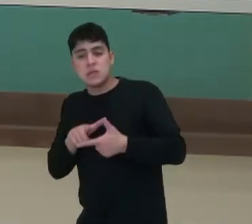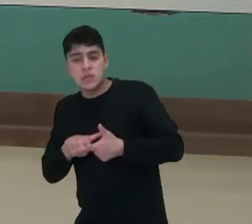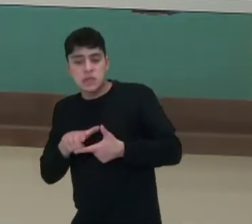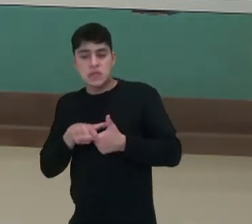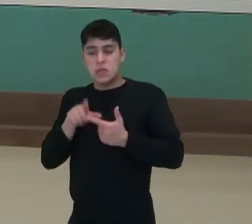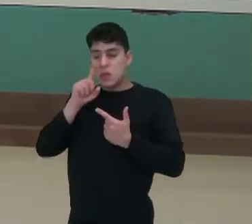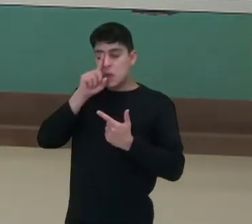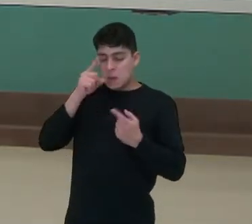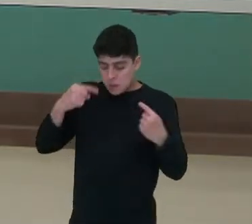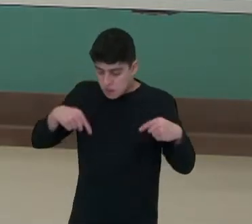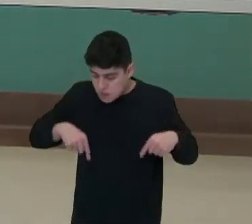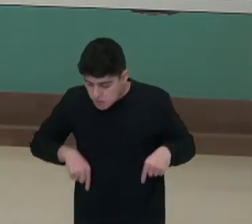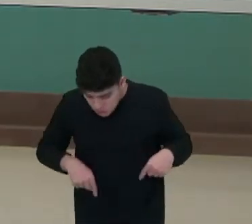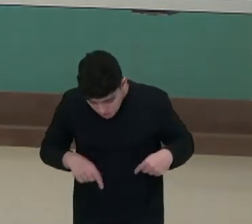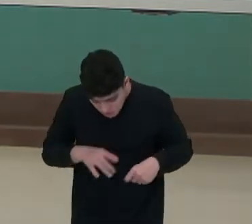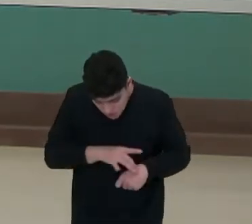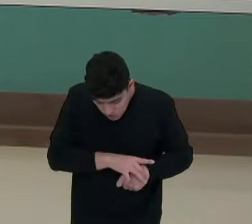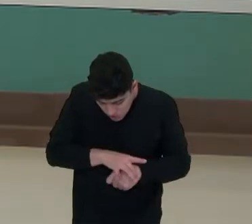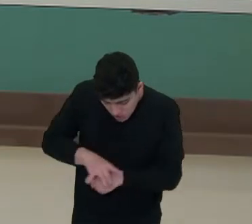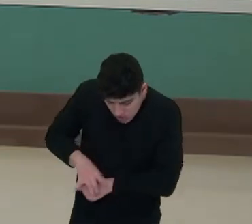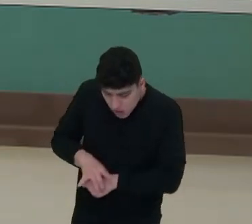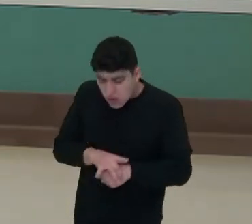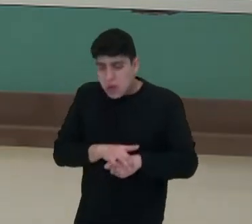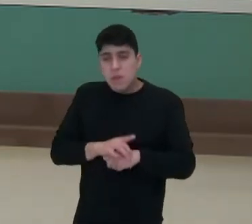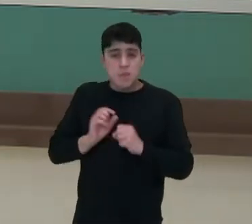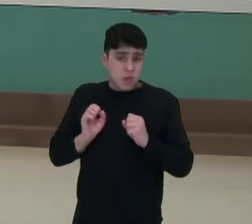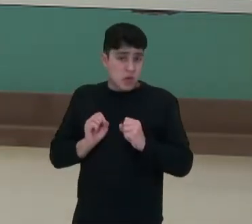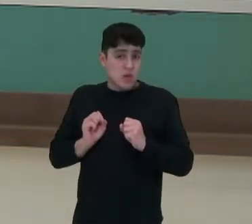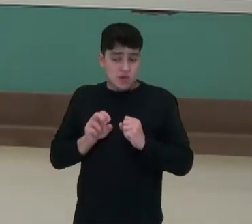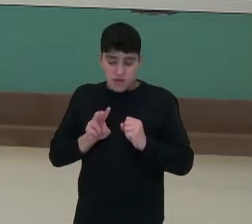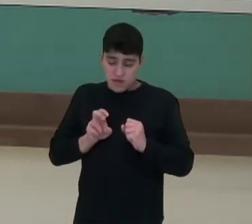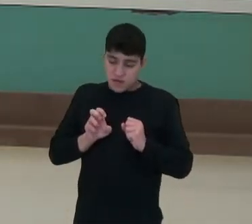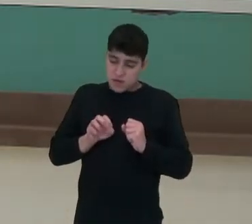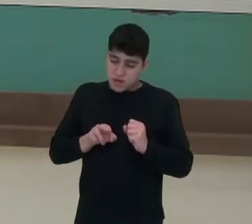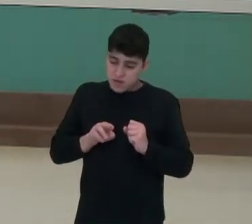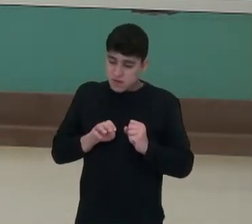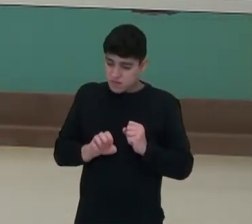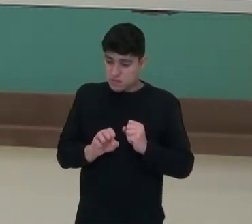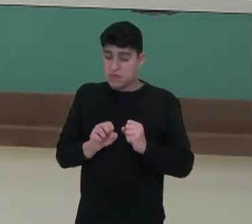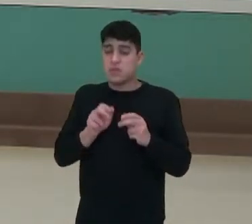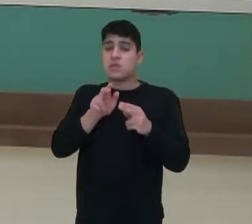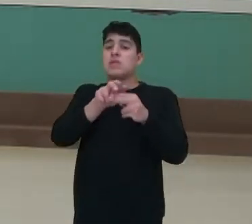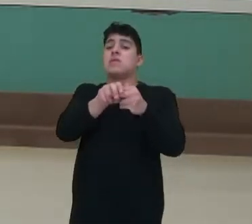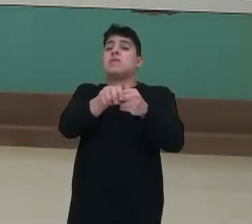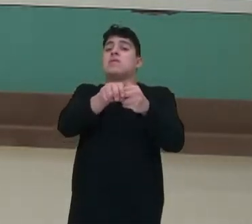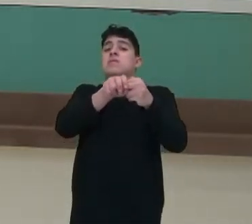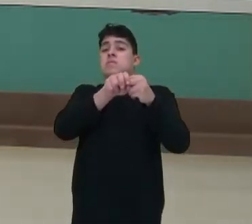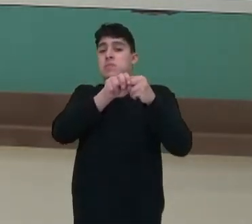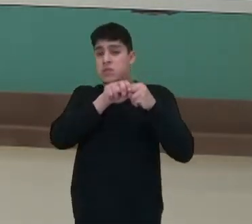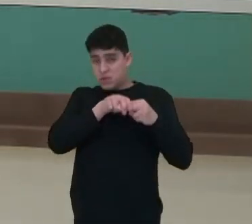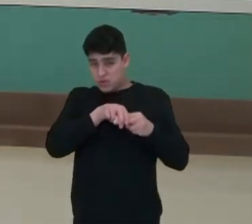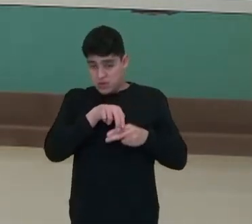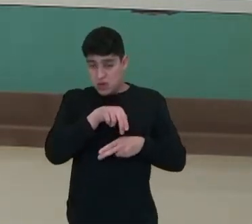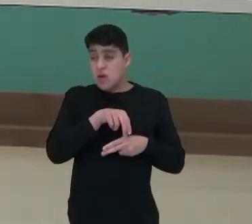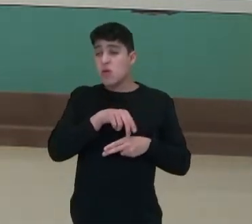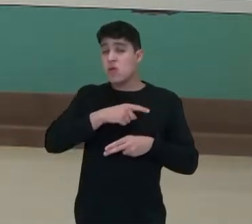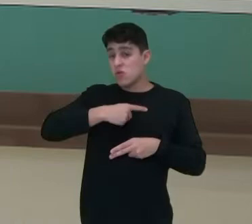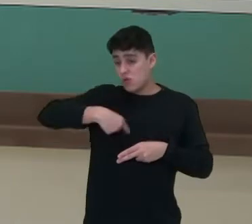uma infecção, de uma doença causada por um verme. Então, por isso, nós vamos ao médico